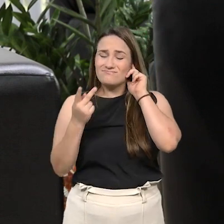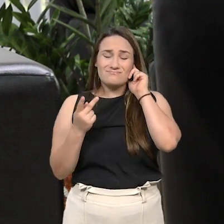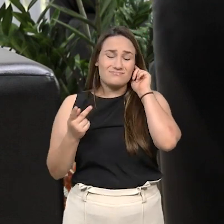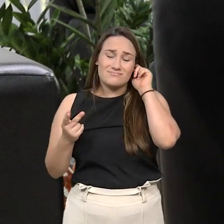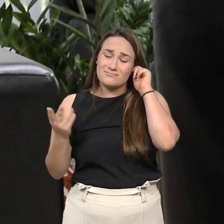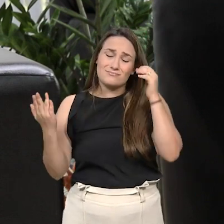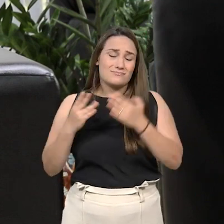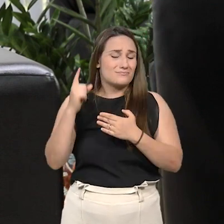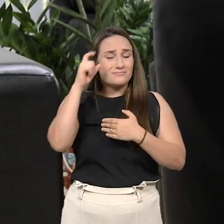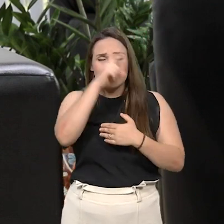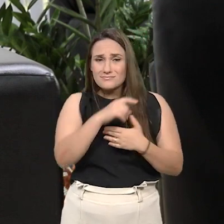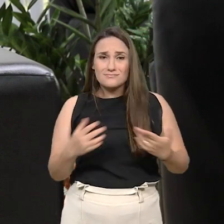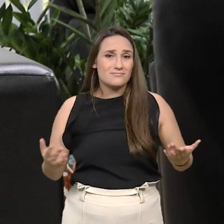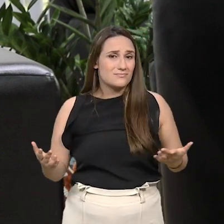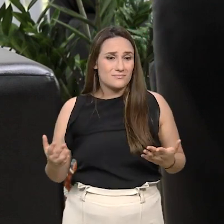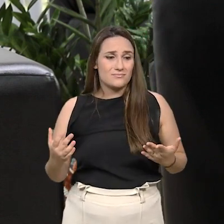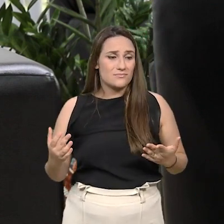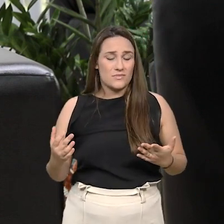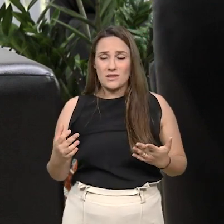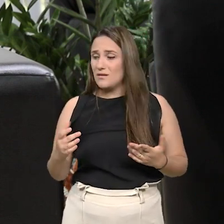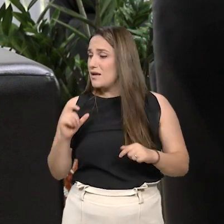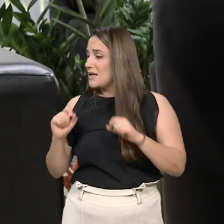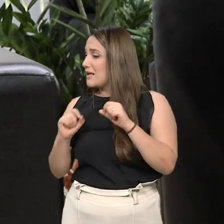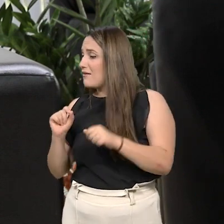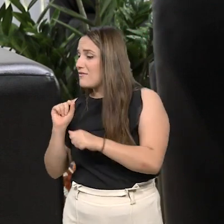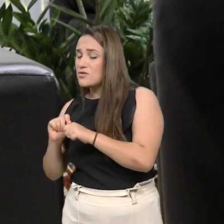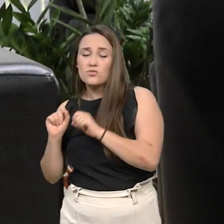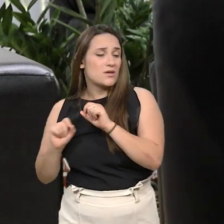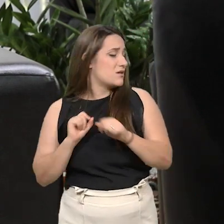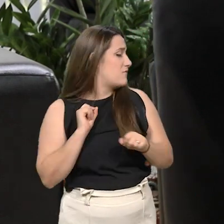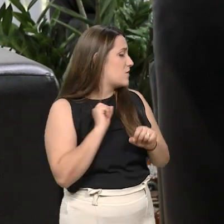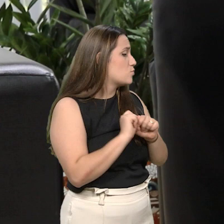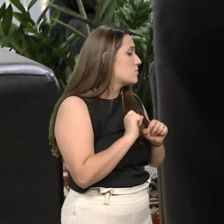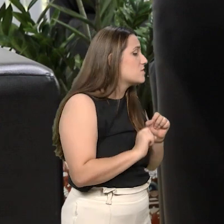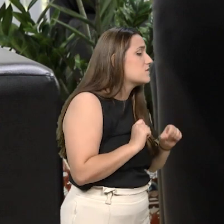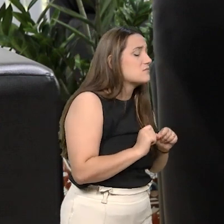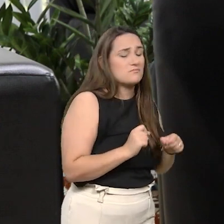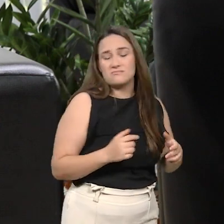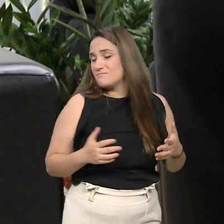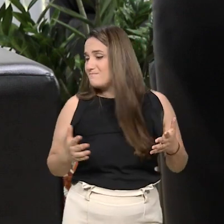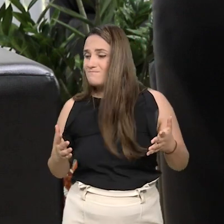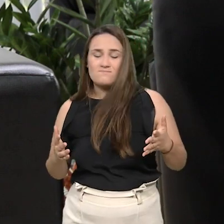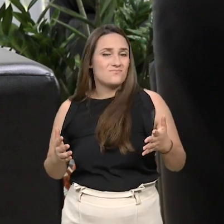saber, primeiro, quem fazia o quê, e segundo, a quem recorrer.